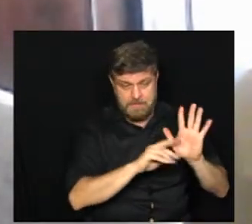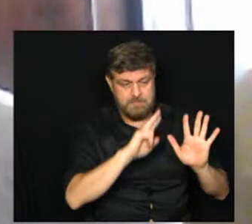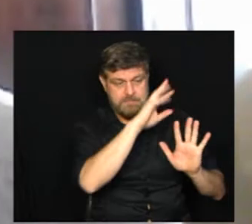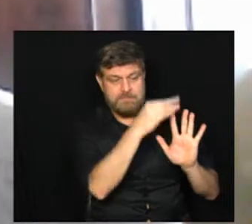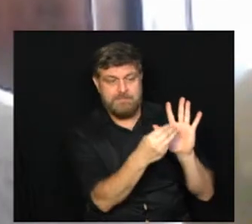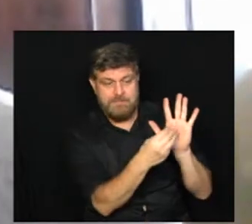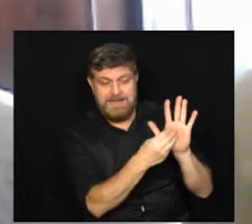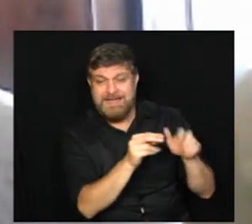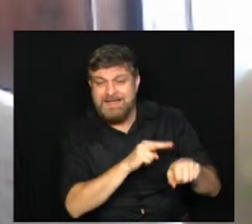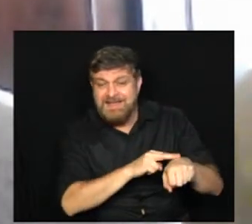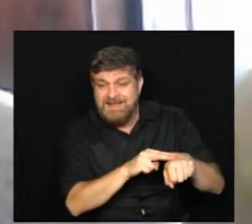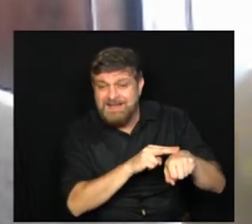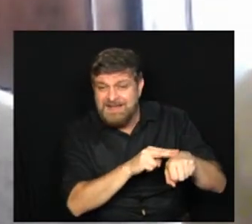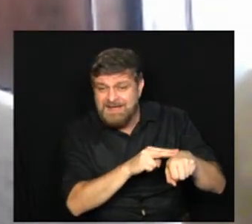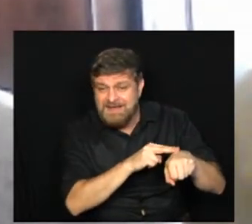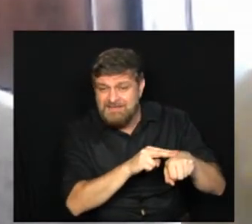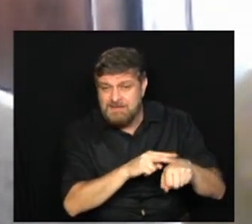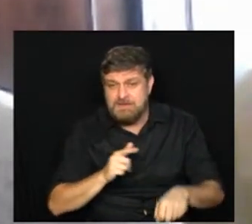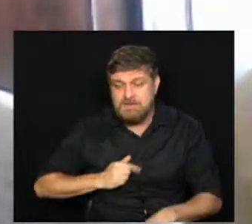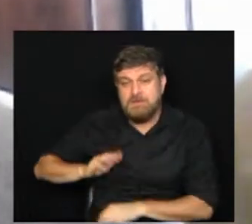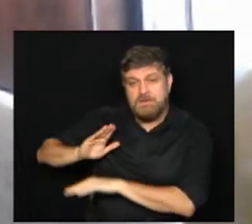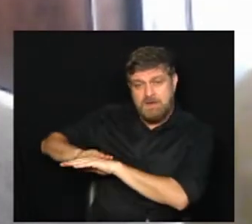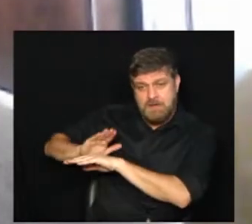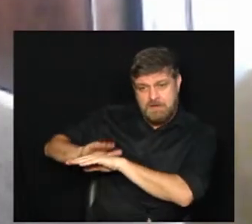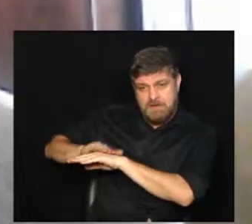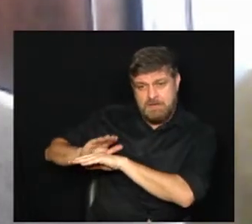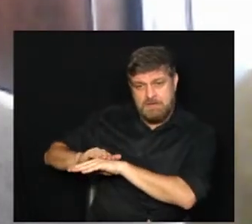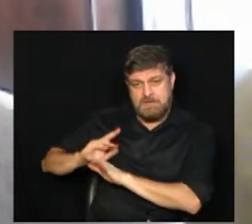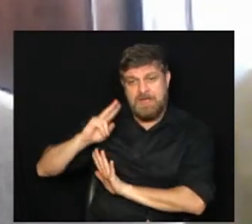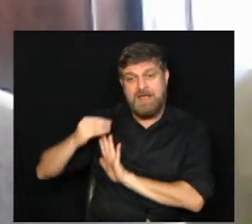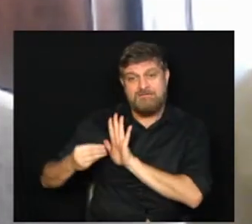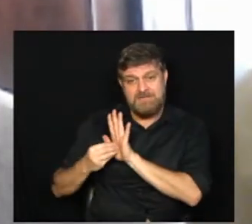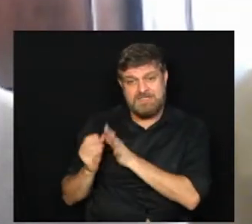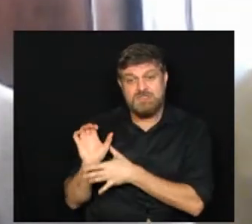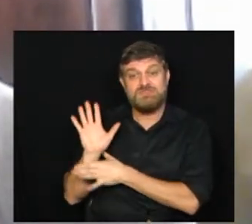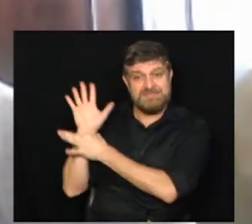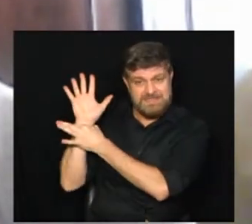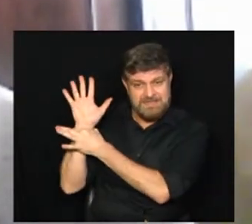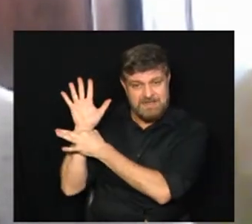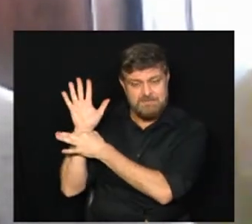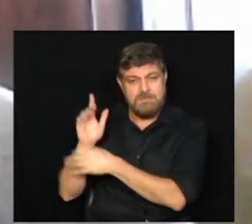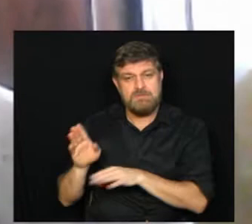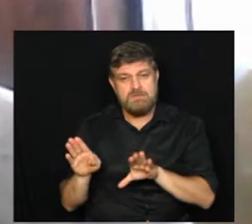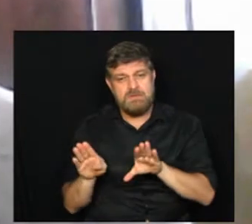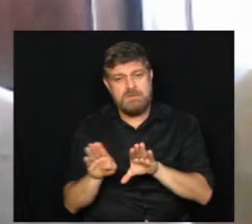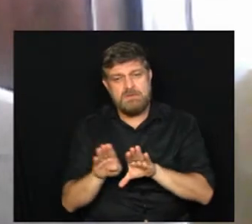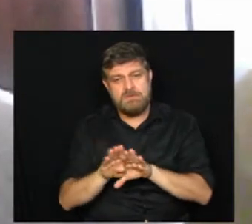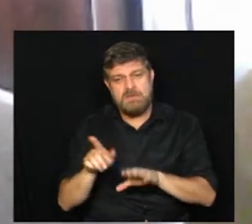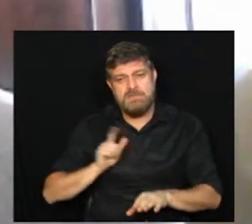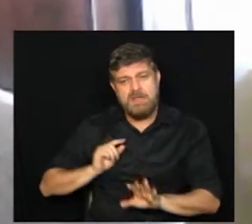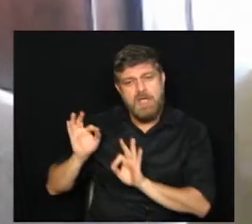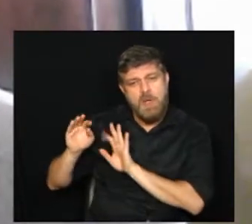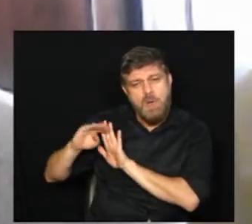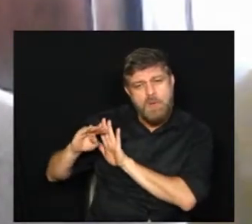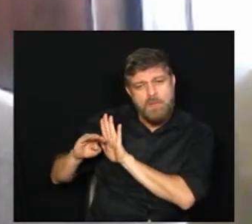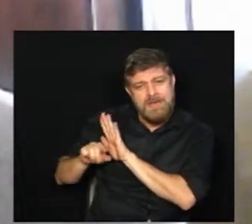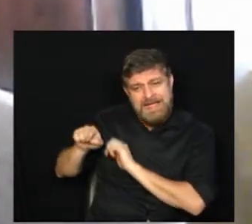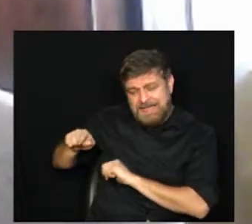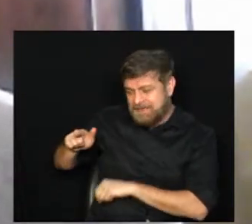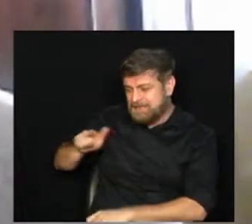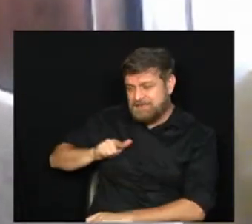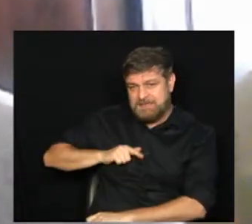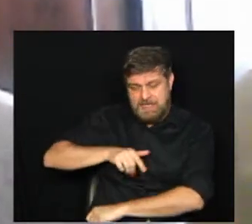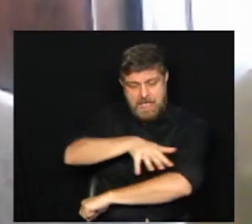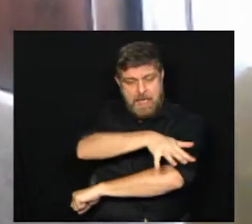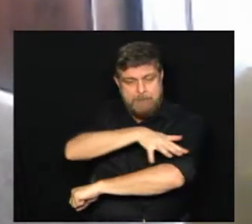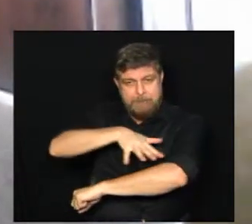que foi desenvolvido pela Secretaria do Verde e Desenvolvimento Sustentável, e dos projetos que eles têm para parques